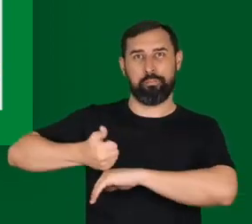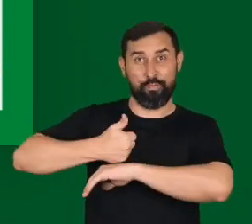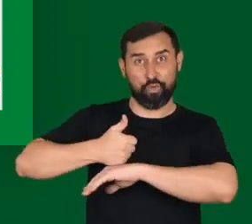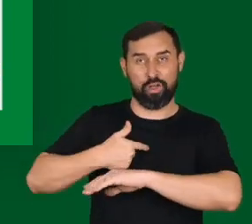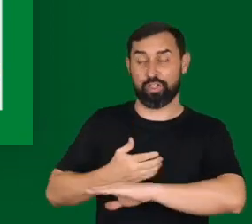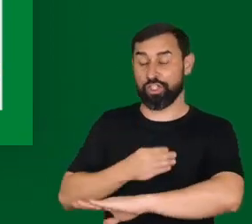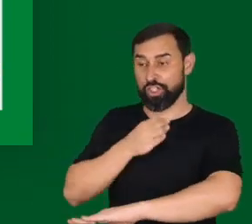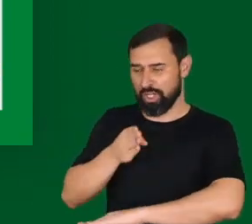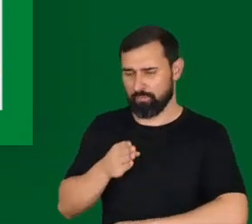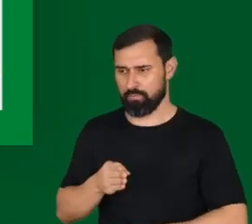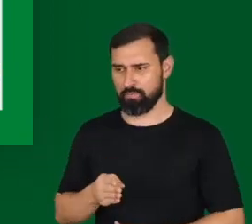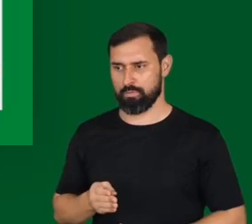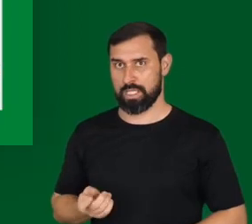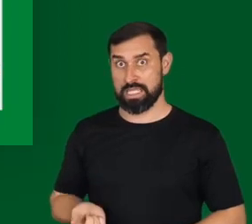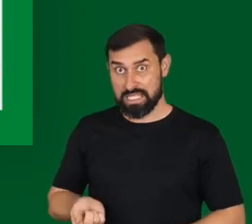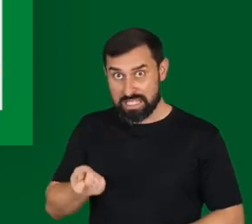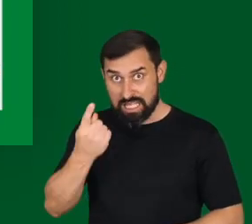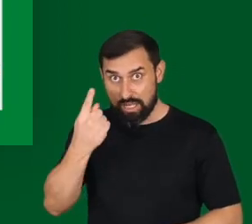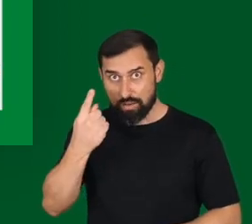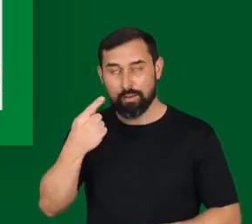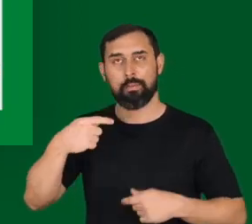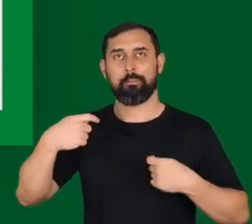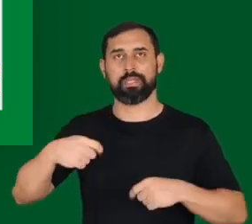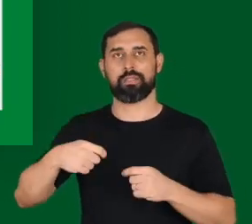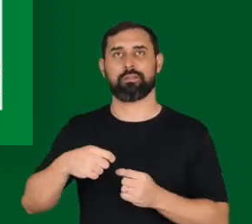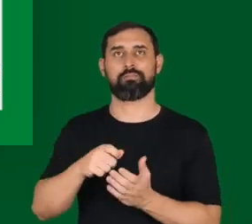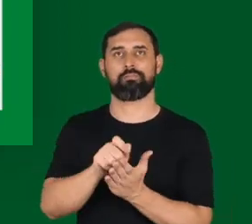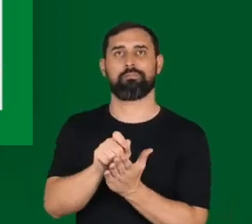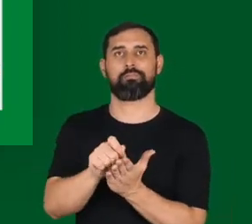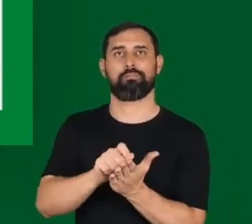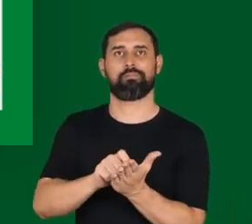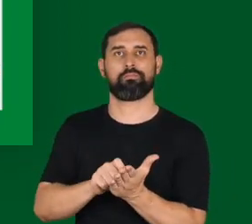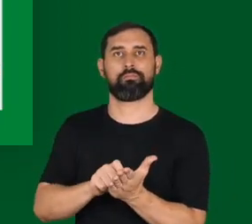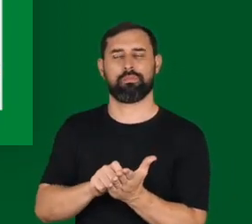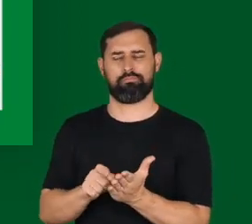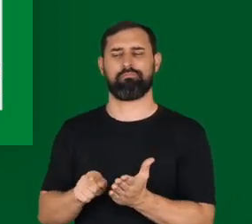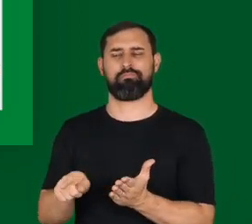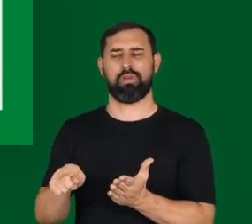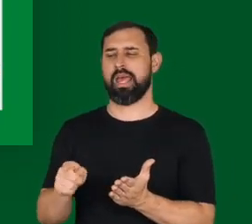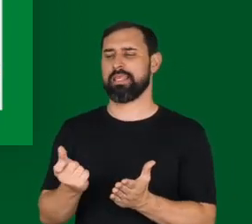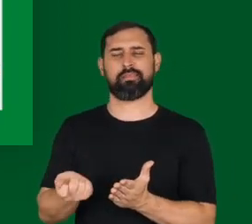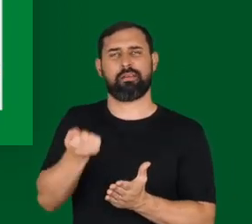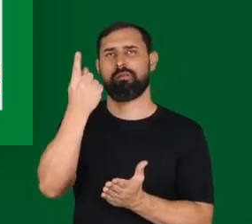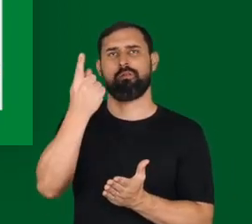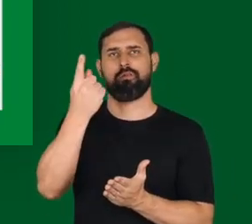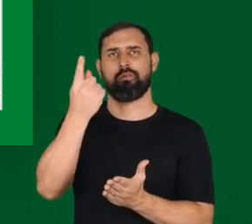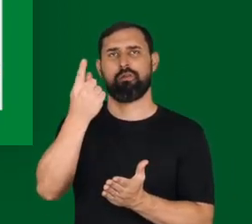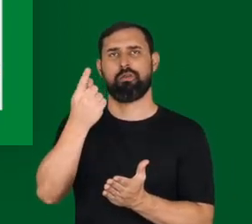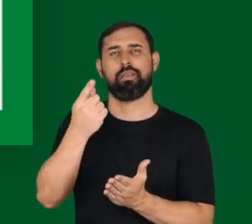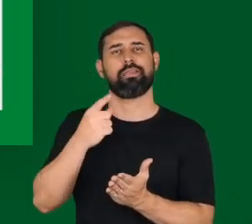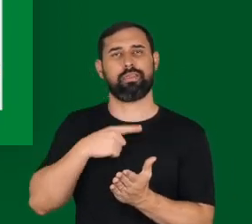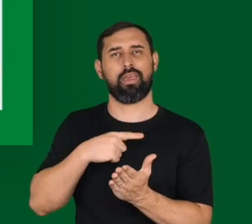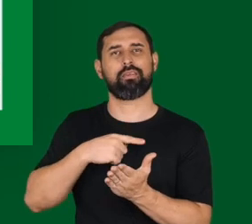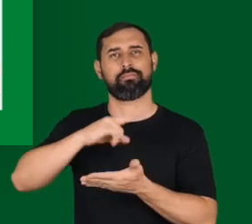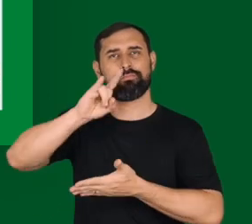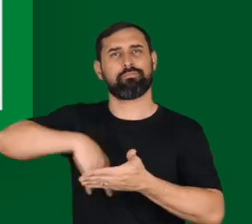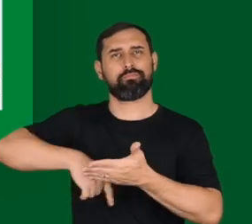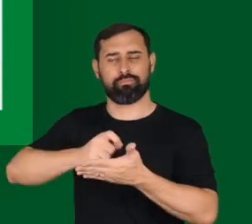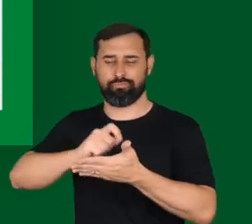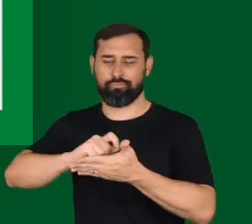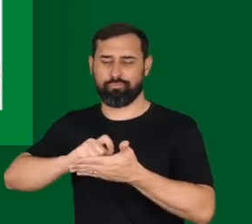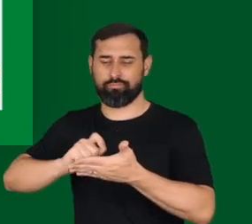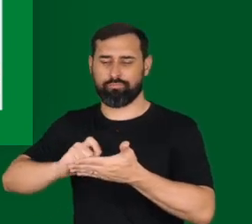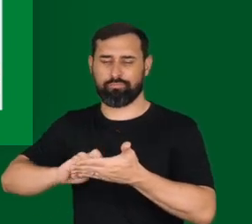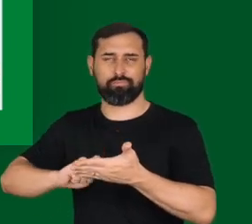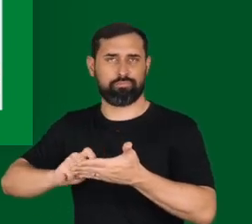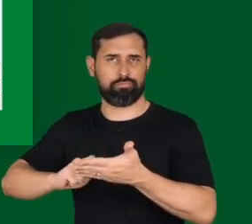suspeita, ele tem a obrigação de fazer essa notificação compulsória. Então, mesmo a gente do pré-hospitalar, a gente tem uma ficha que a gente pode